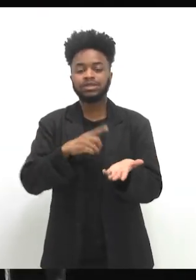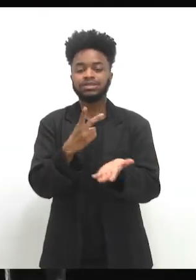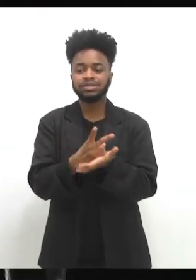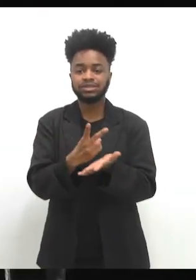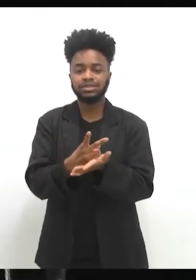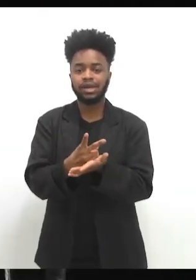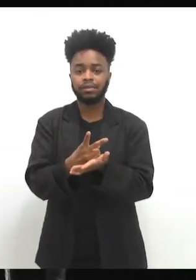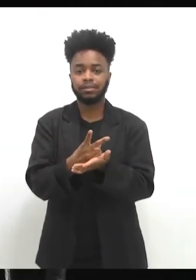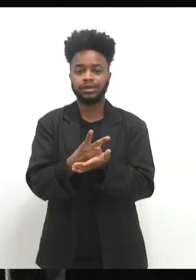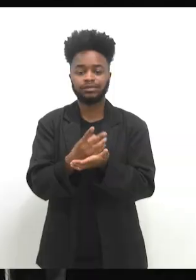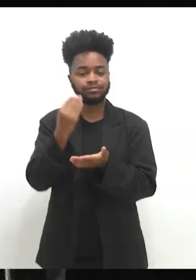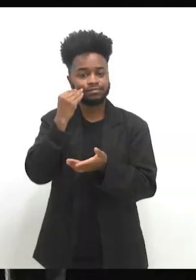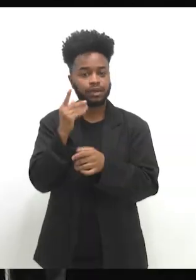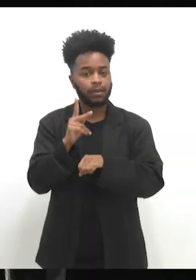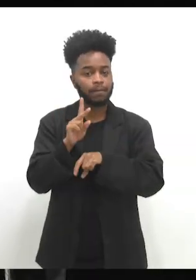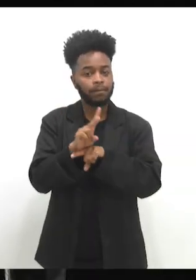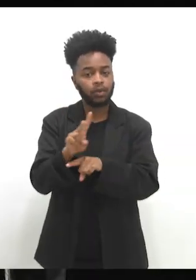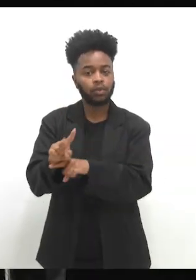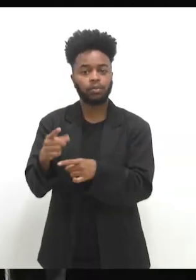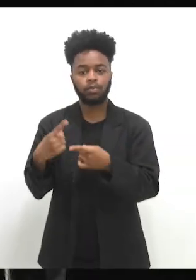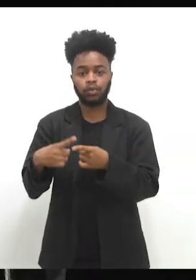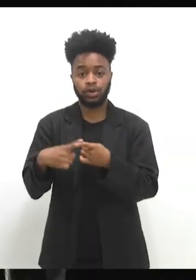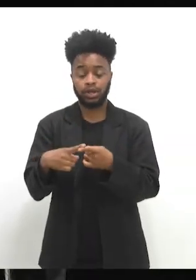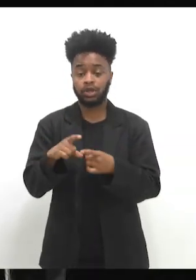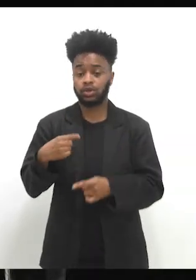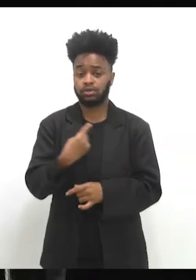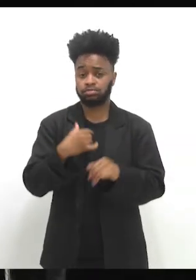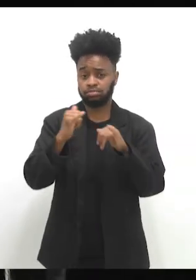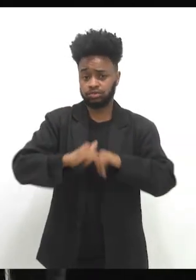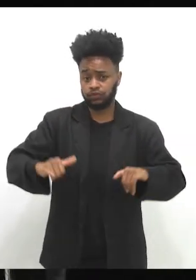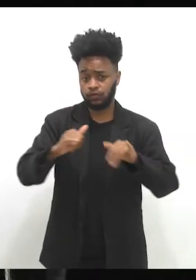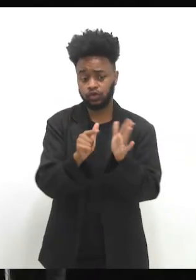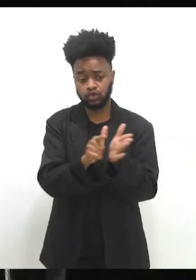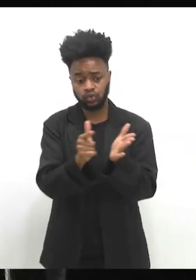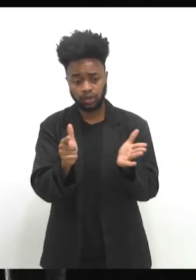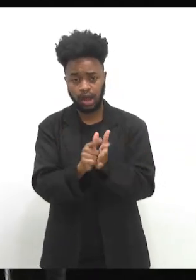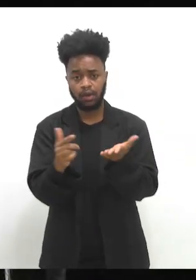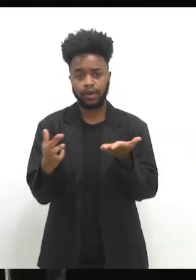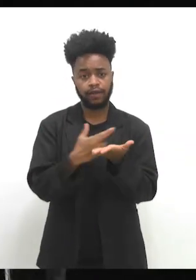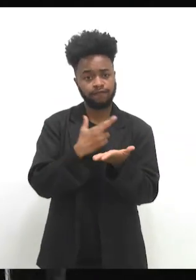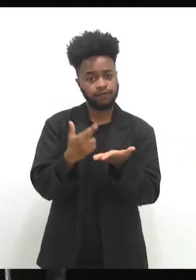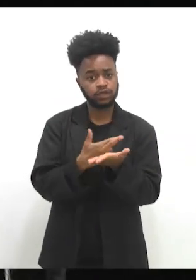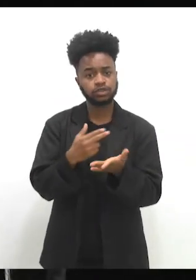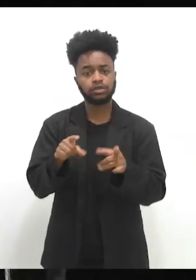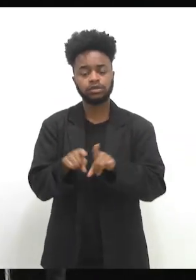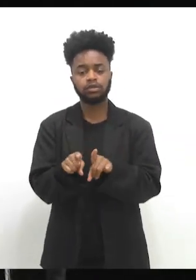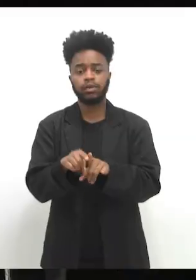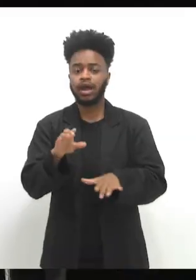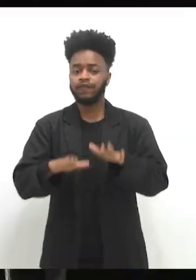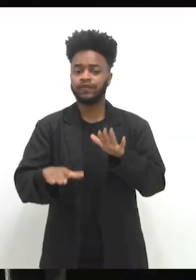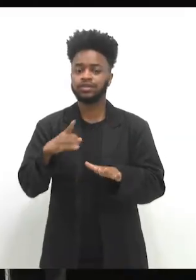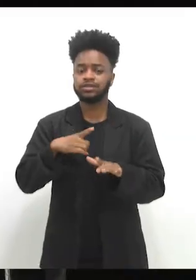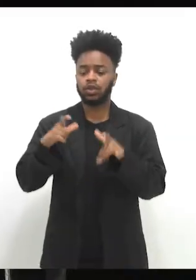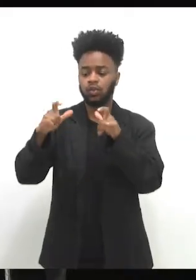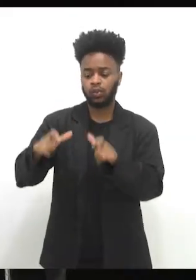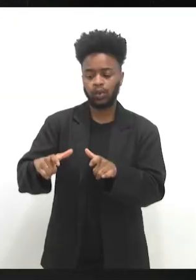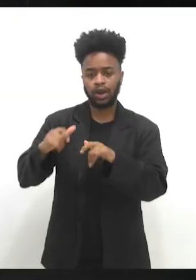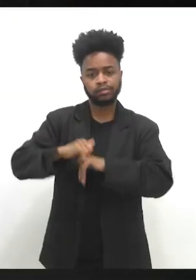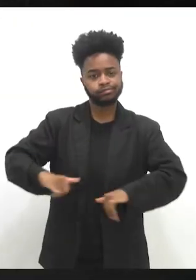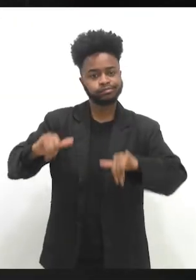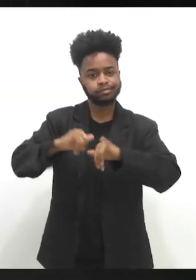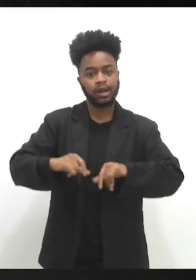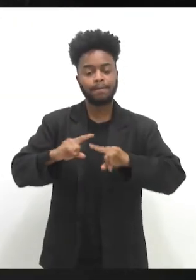que ser incansável nessa busca dessa proteção. Porque por mais que a gente divulgue em jornal, em revista, por mais que a gente tenha um